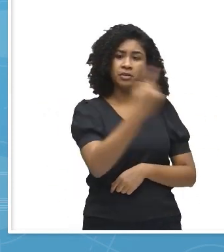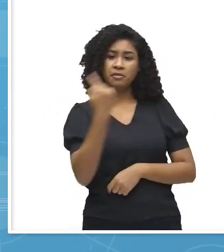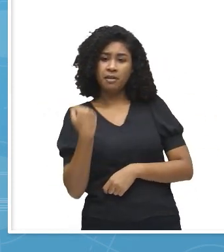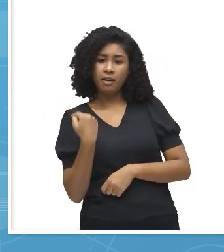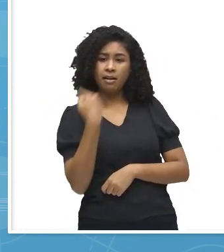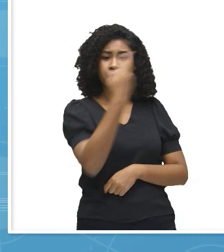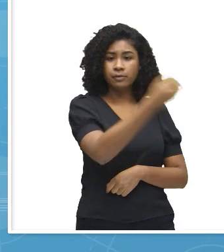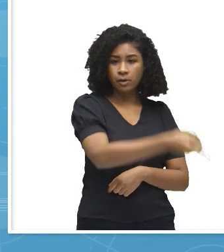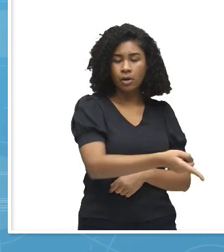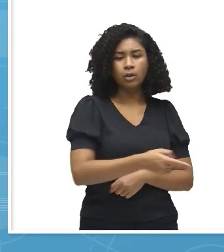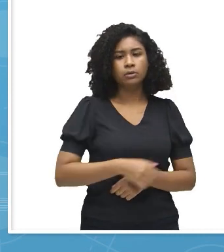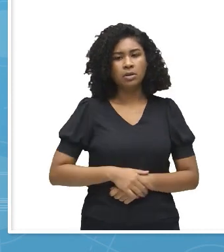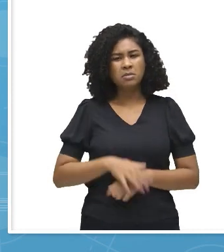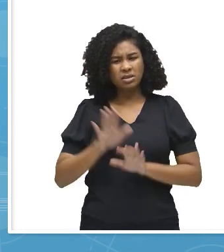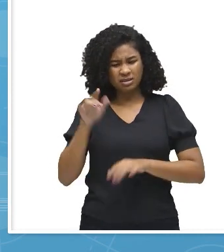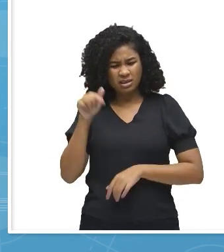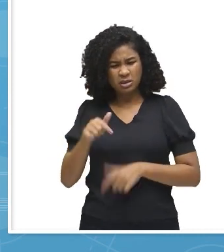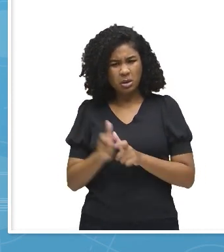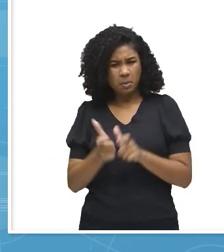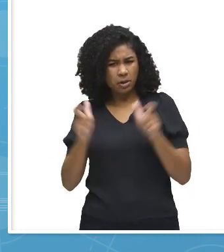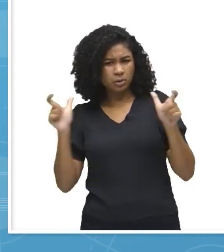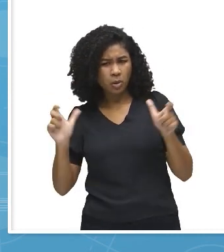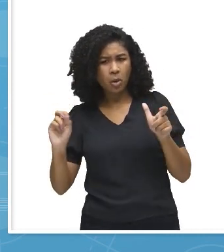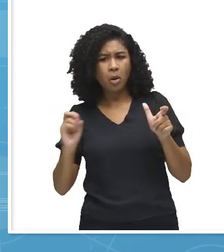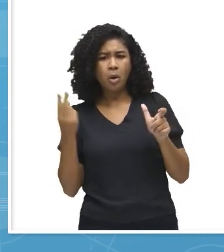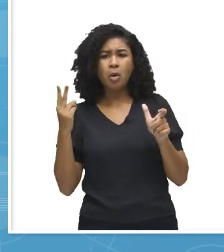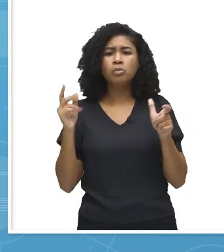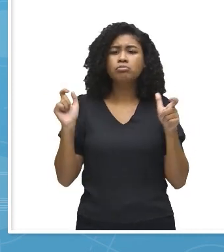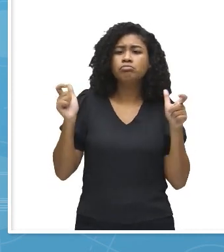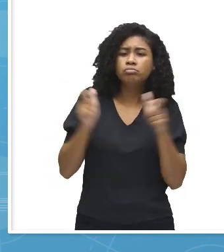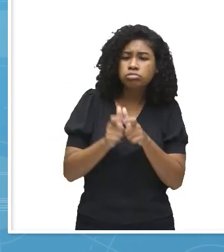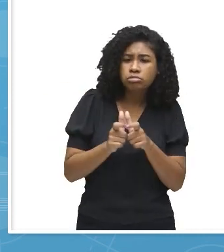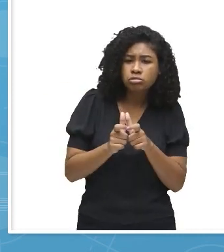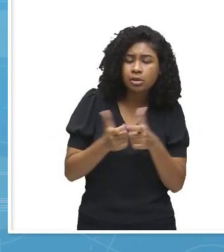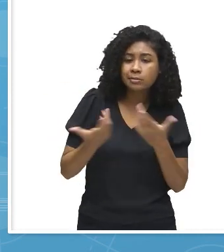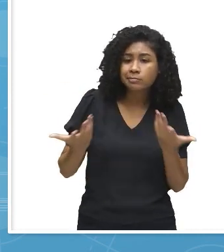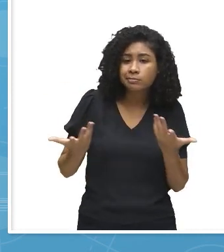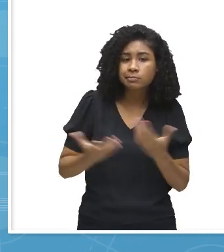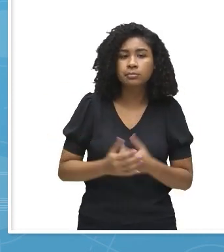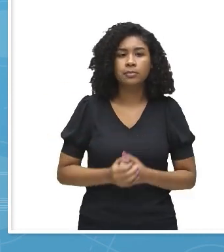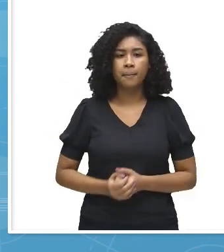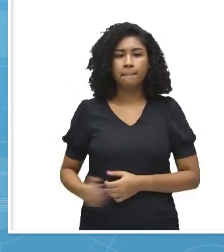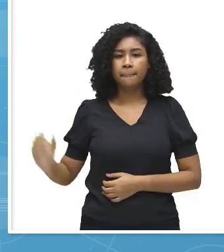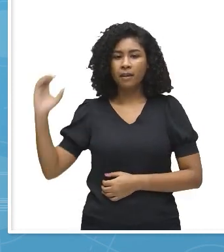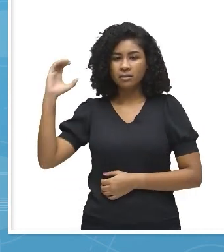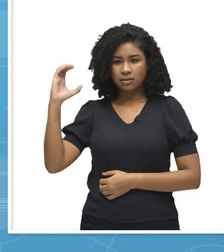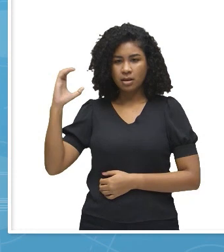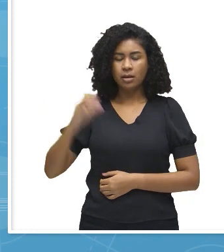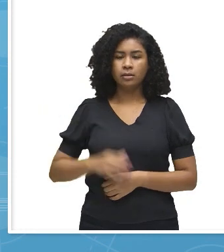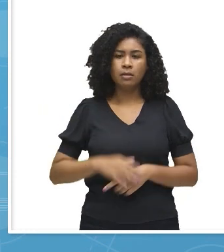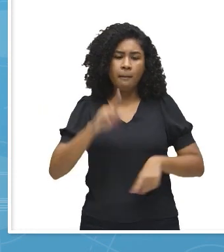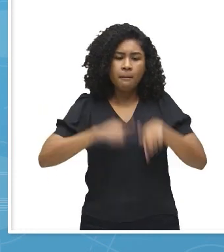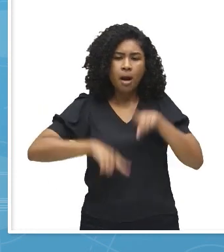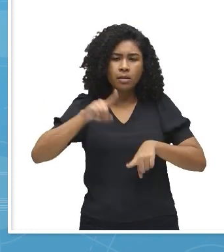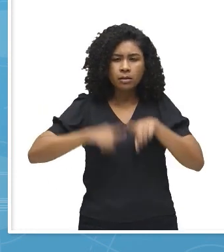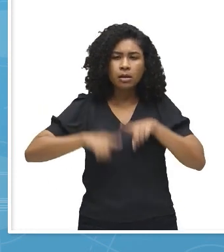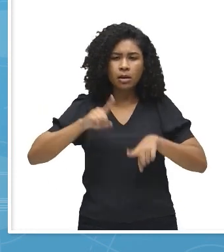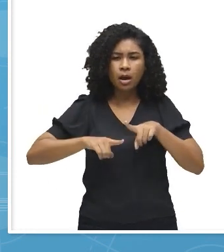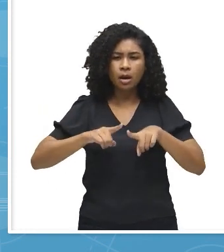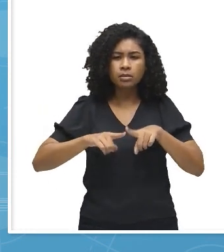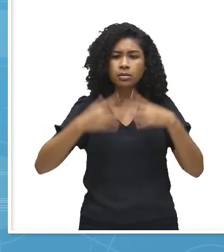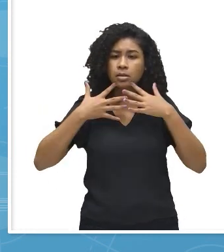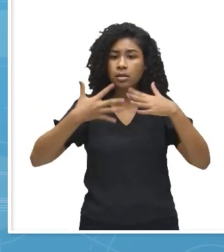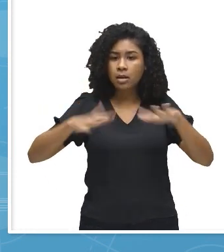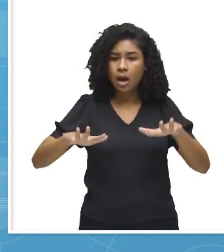né? Ocorreu a contenção disso ou aumentou? Na letra C, o recuo na oferta de matérias-primas. Letra D,